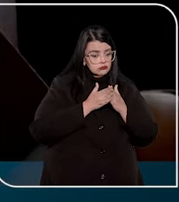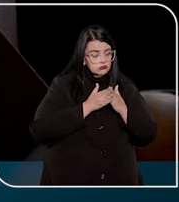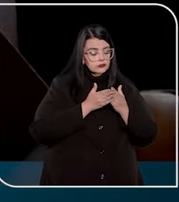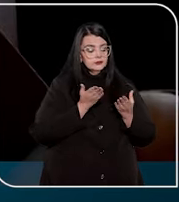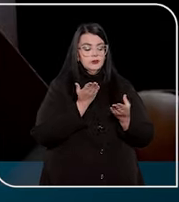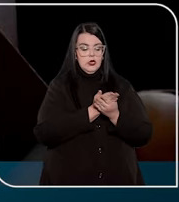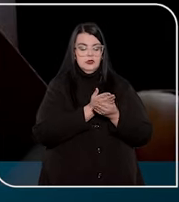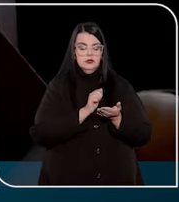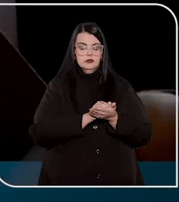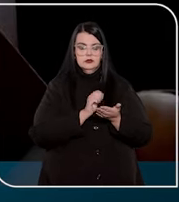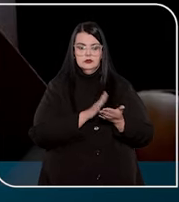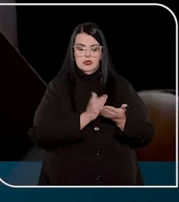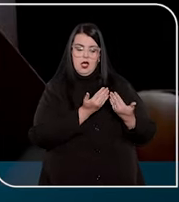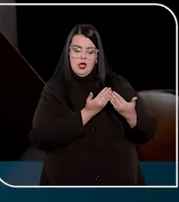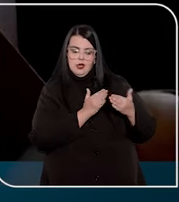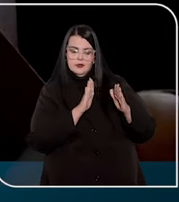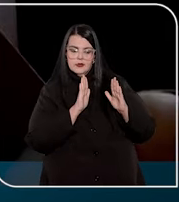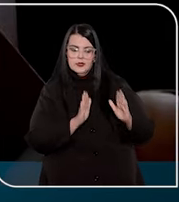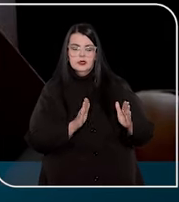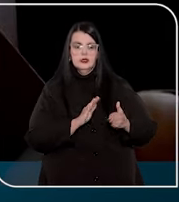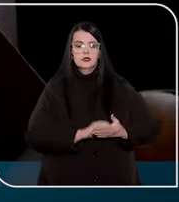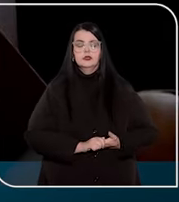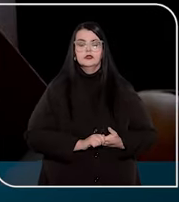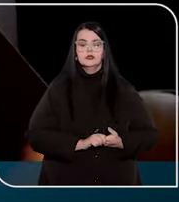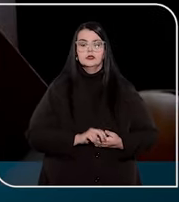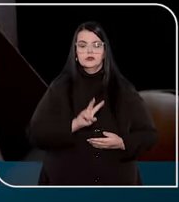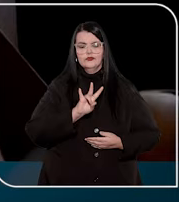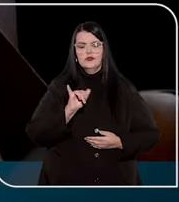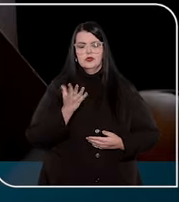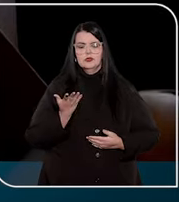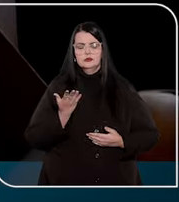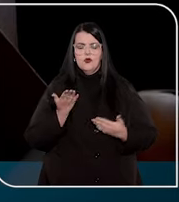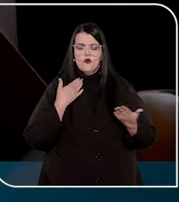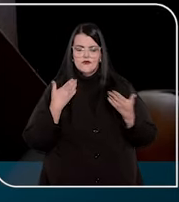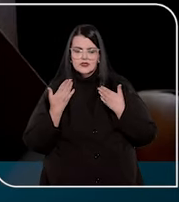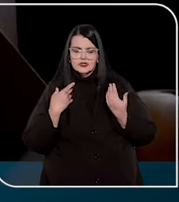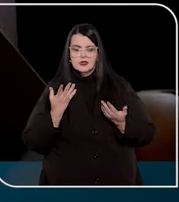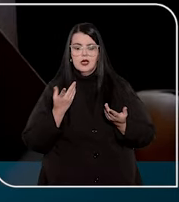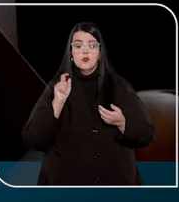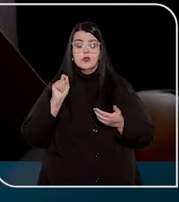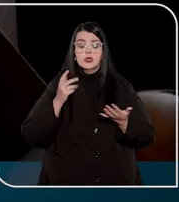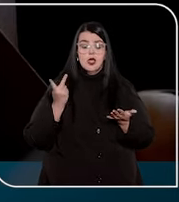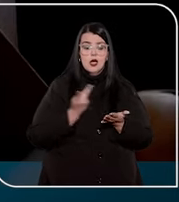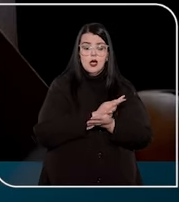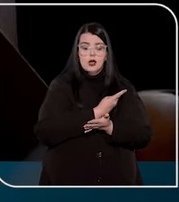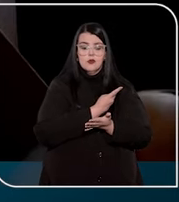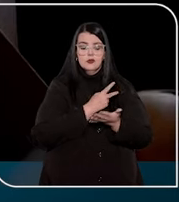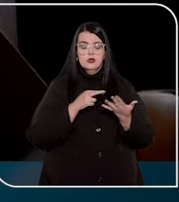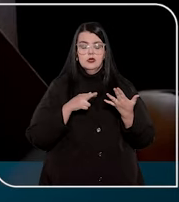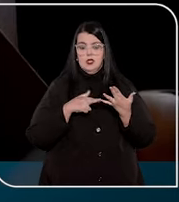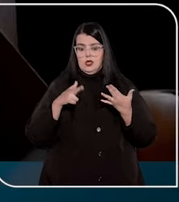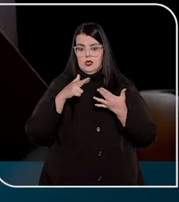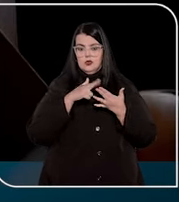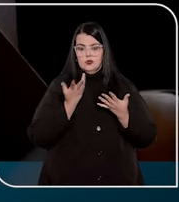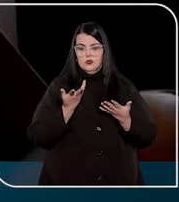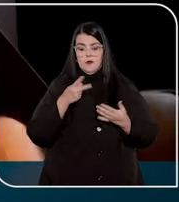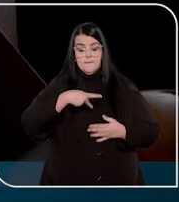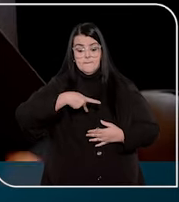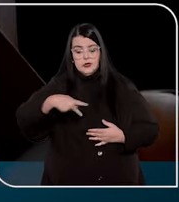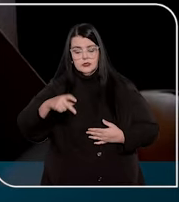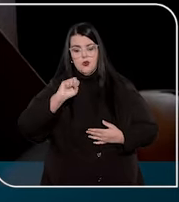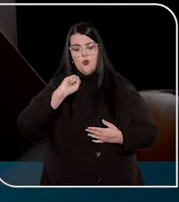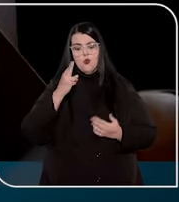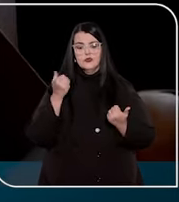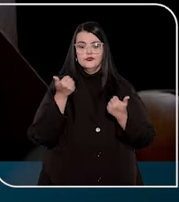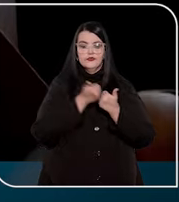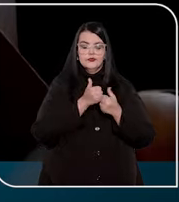ali, dá pano para manga, né? Nós vamos conversar aqui ainda o que pode acontecer com esse recurso quando esse presidente ou vice do